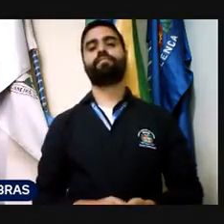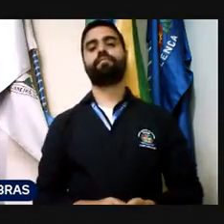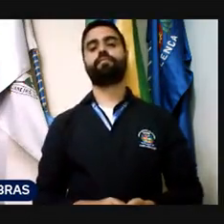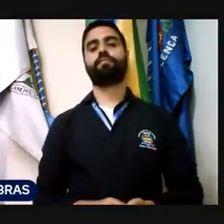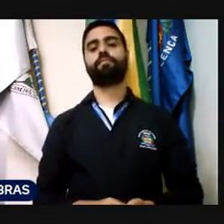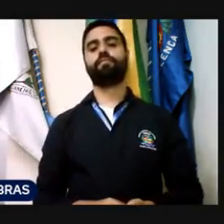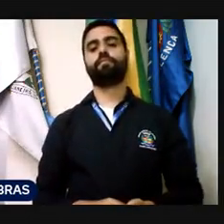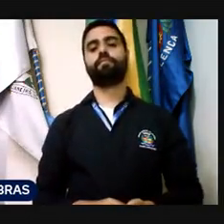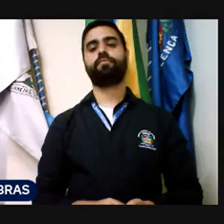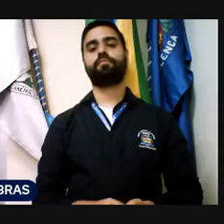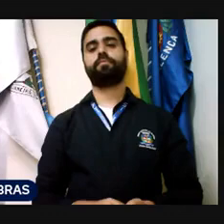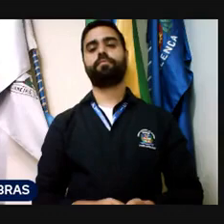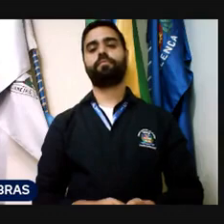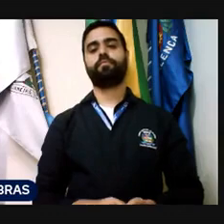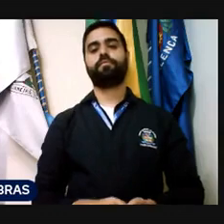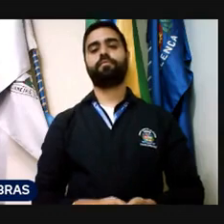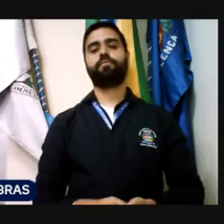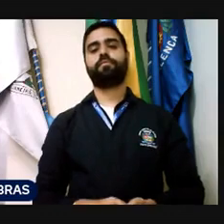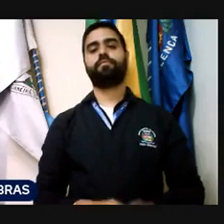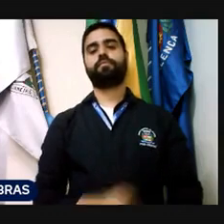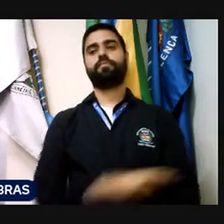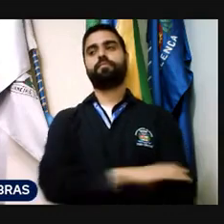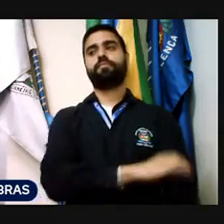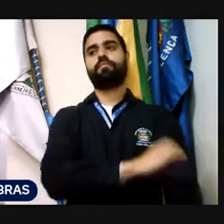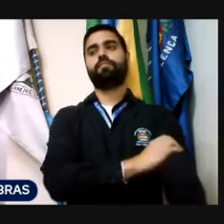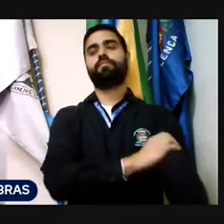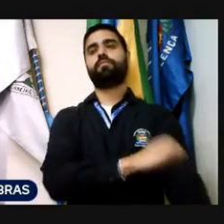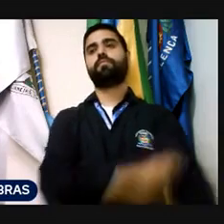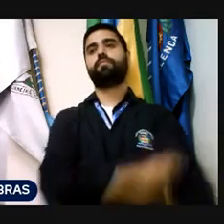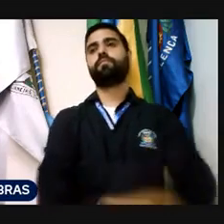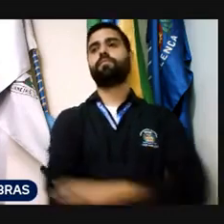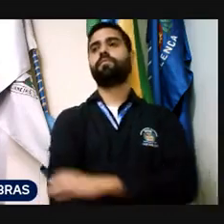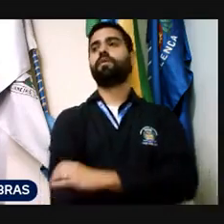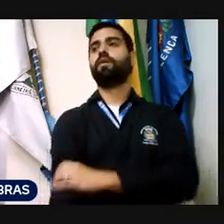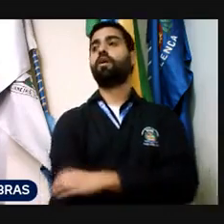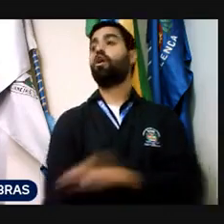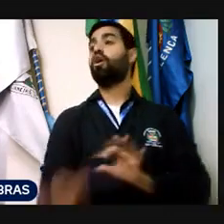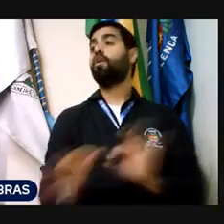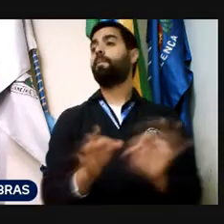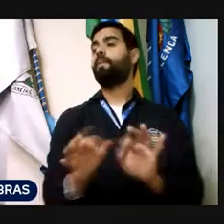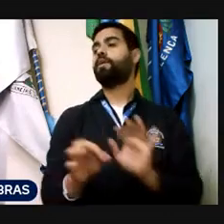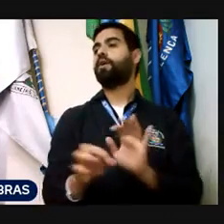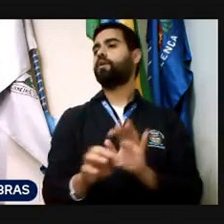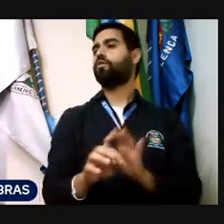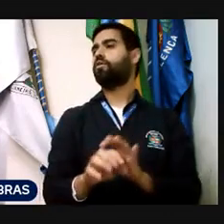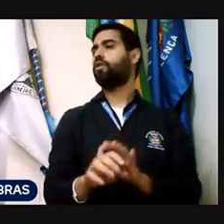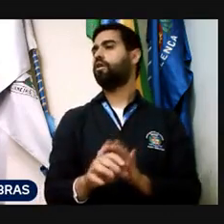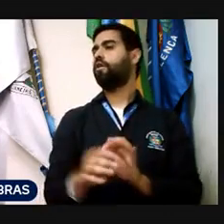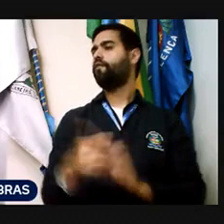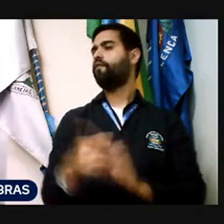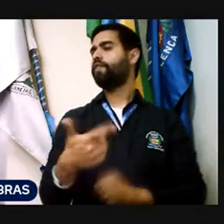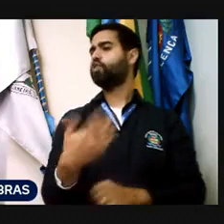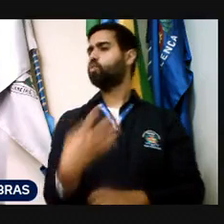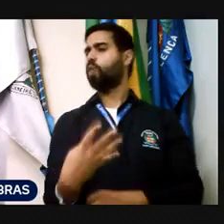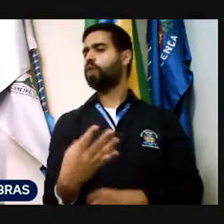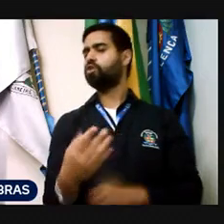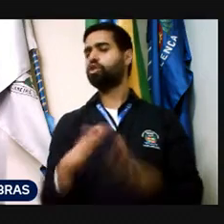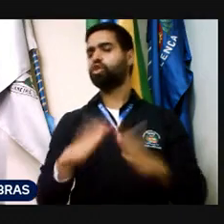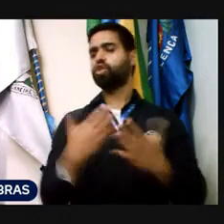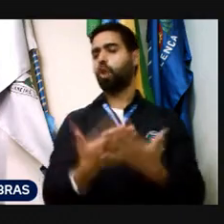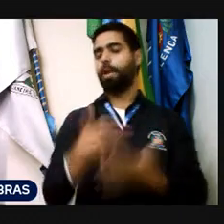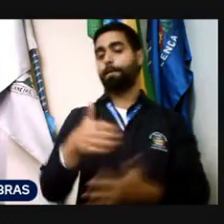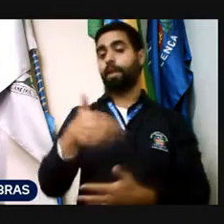Projeto de lei número 24, Escola Melhor. Autoria, vereadora Fabiane Vasconcelos. O